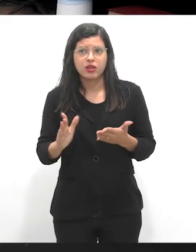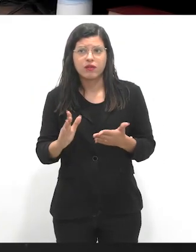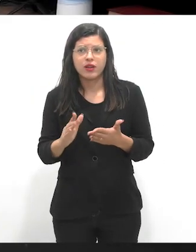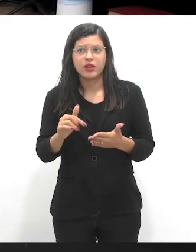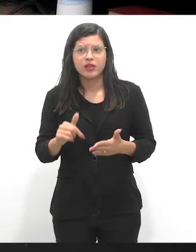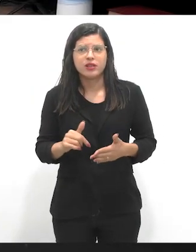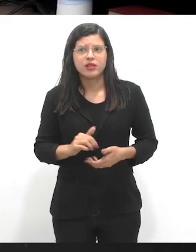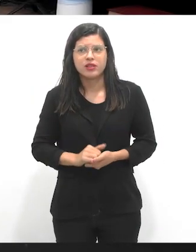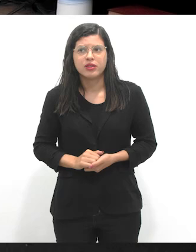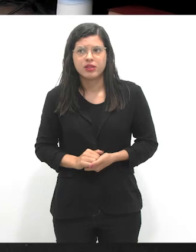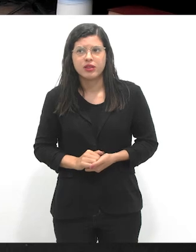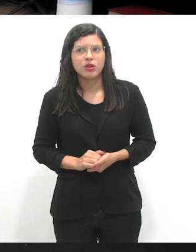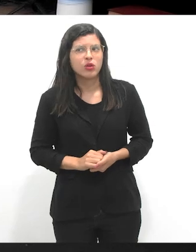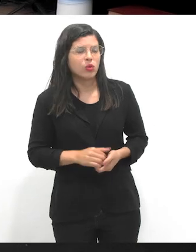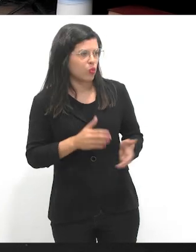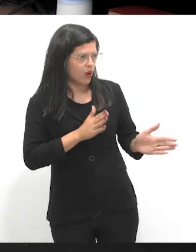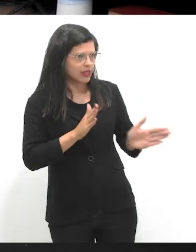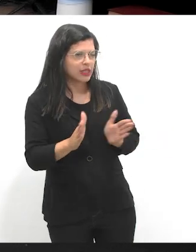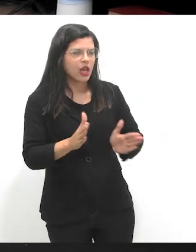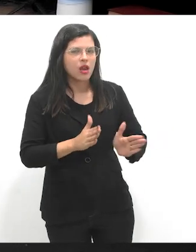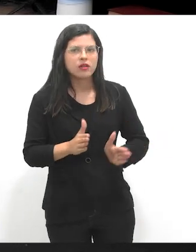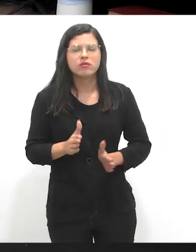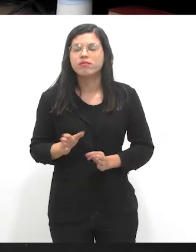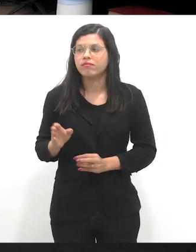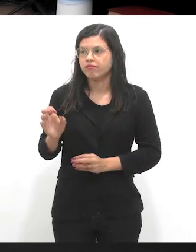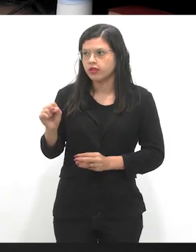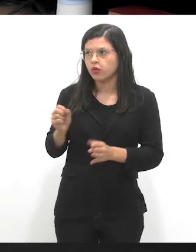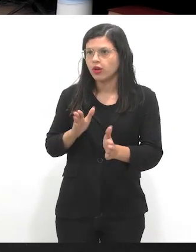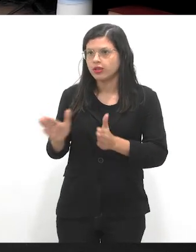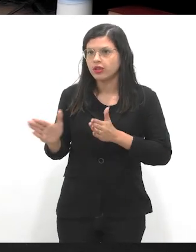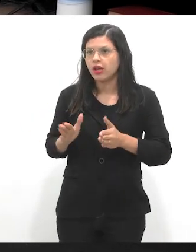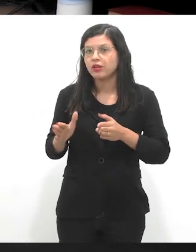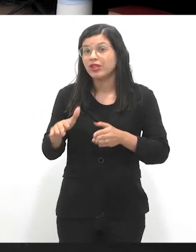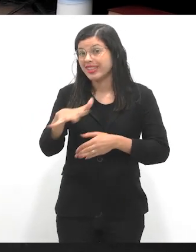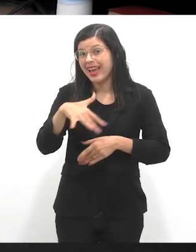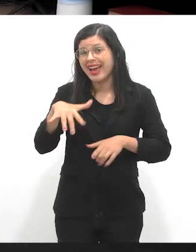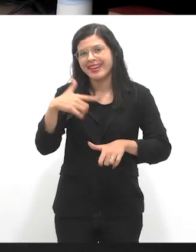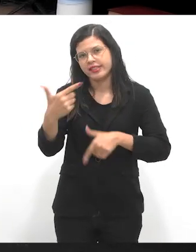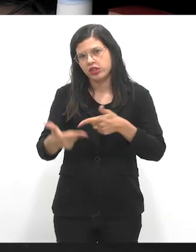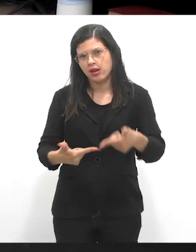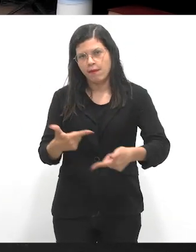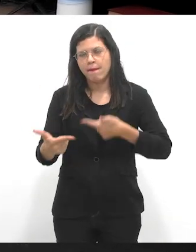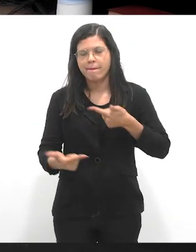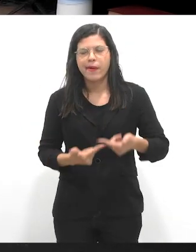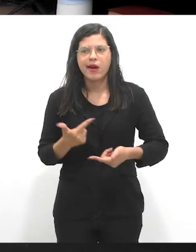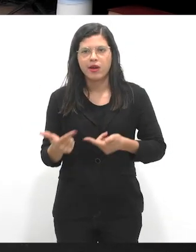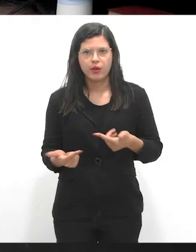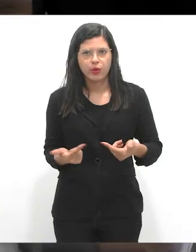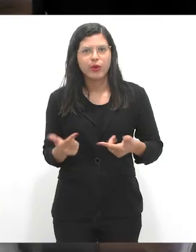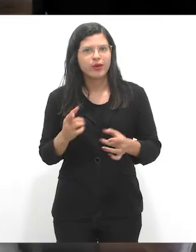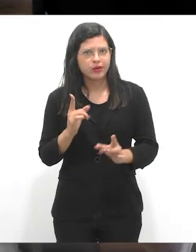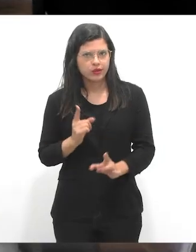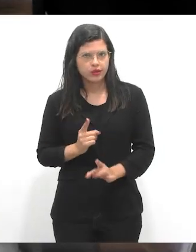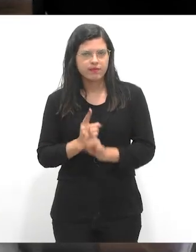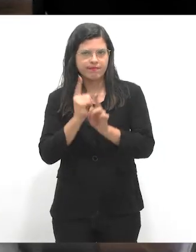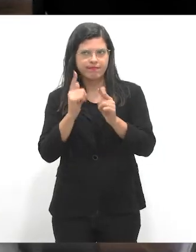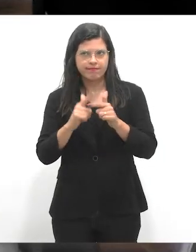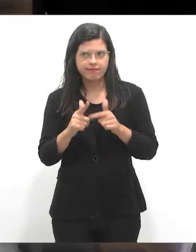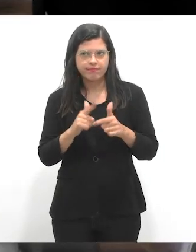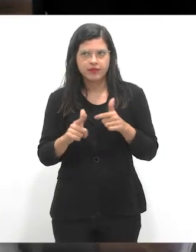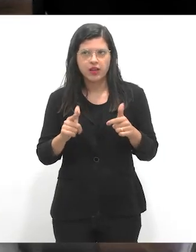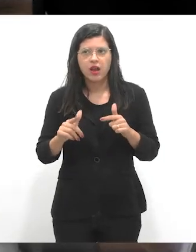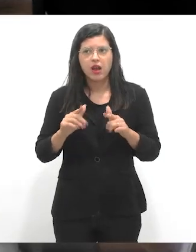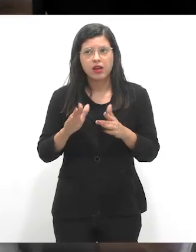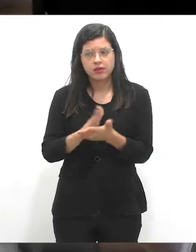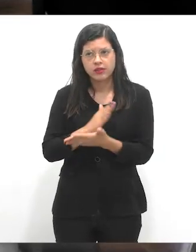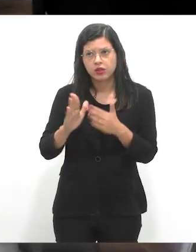muitas vezes, situações assim... No acesso. No acesso e também na questão trabalhista. Então, a gente lida muito com essas